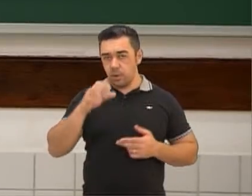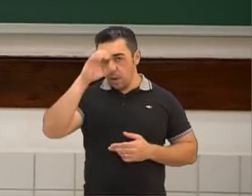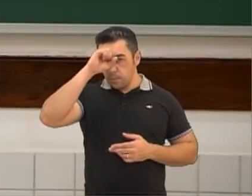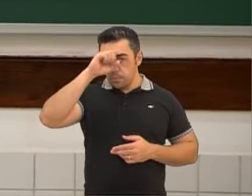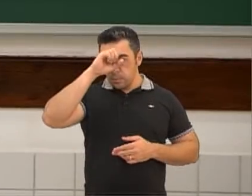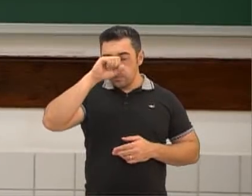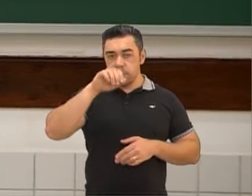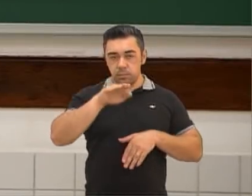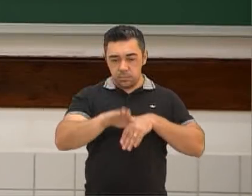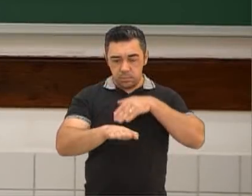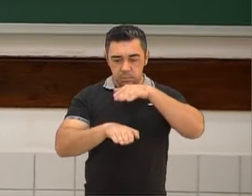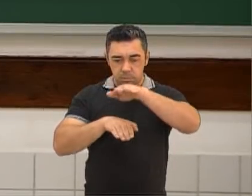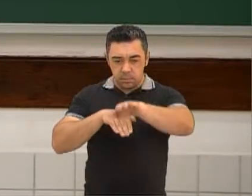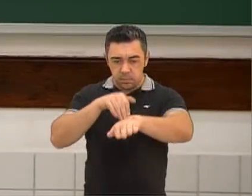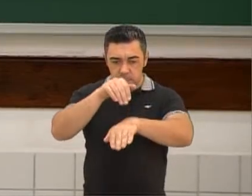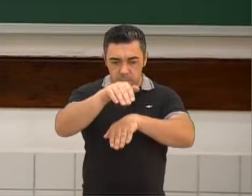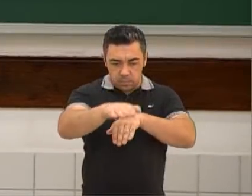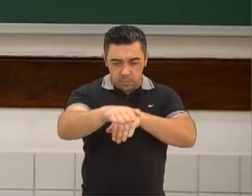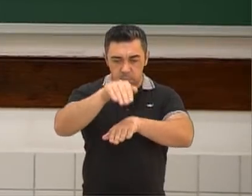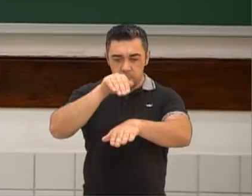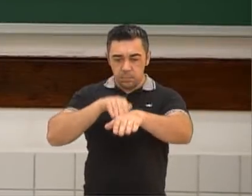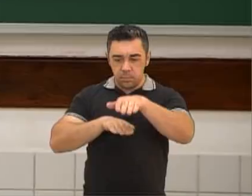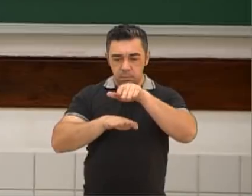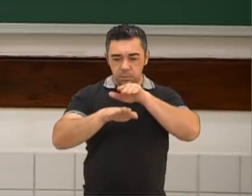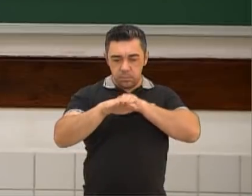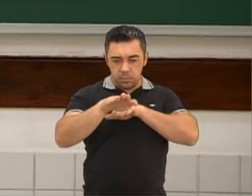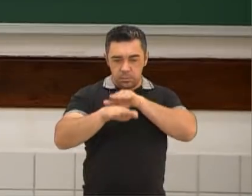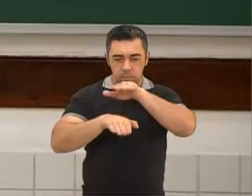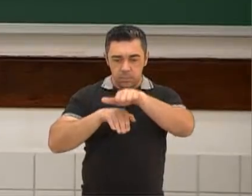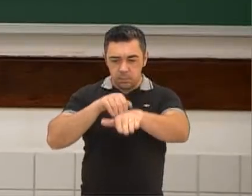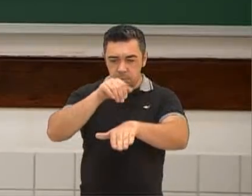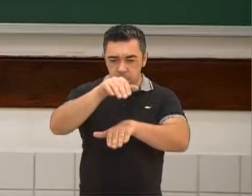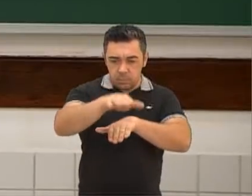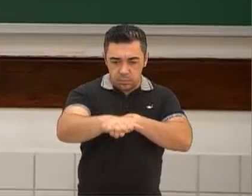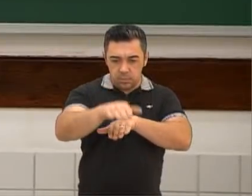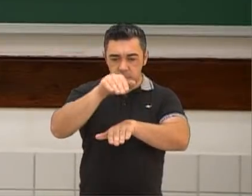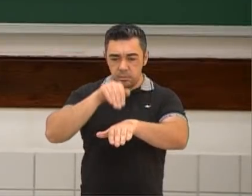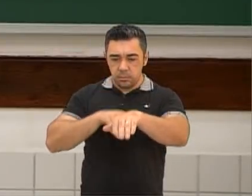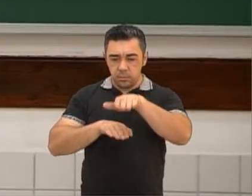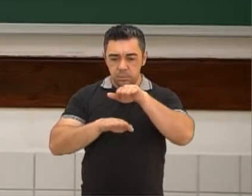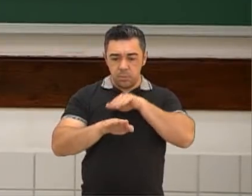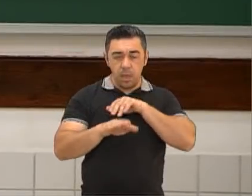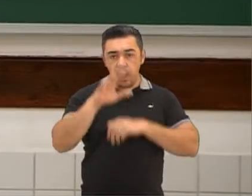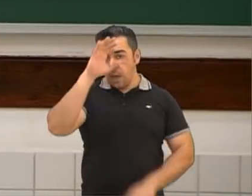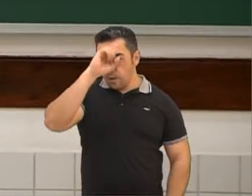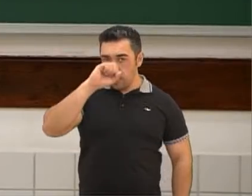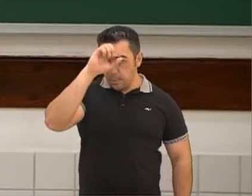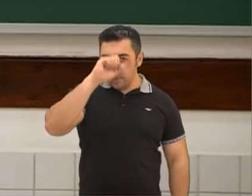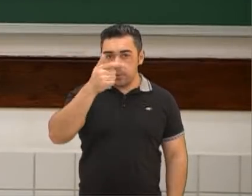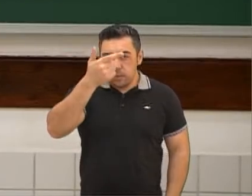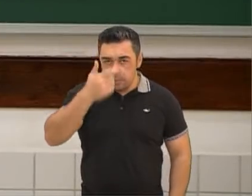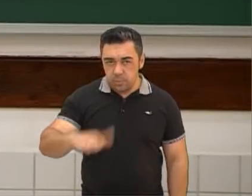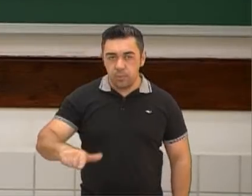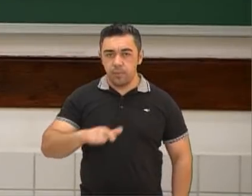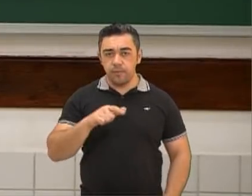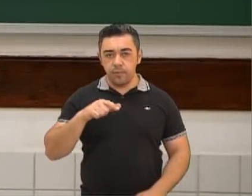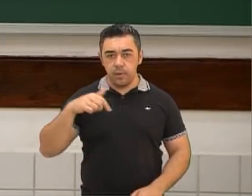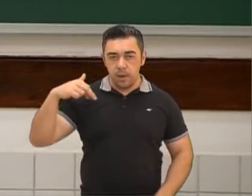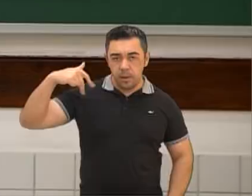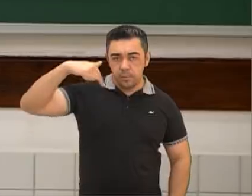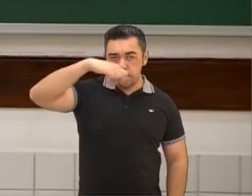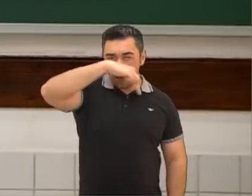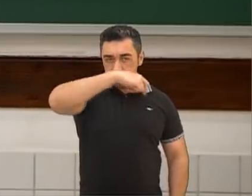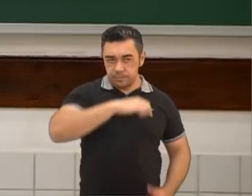É andar para frente e andar para trás. É quase como aprender a andar novamente, tá?